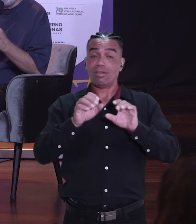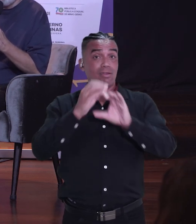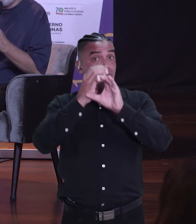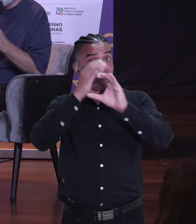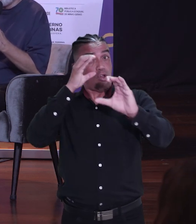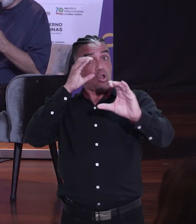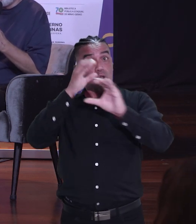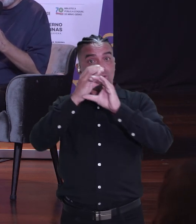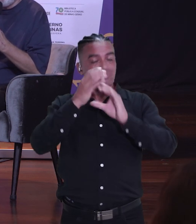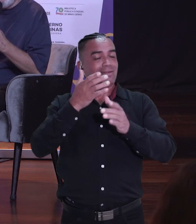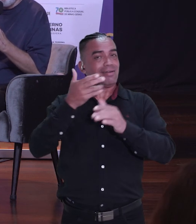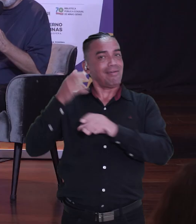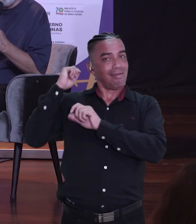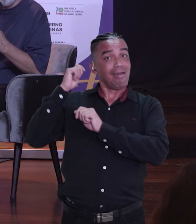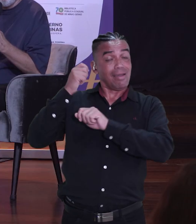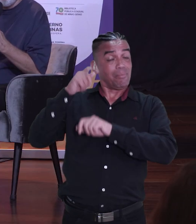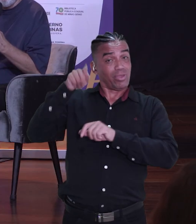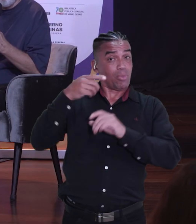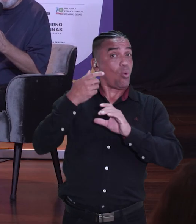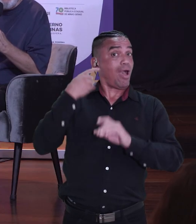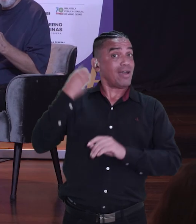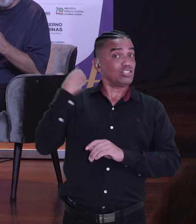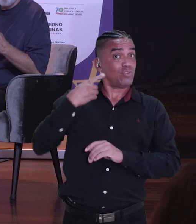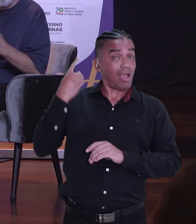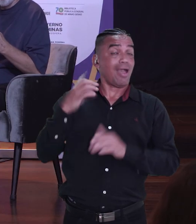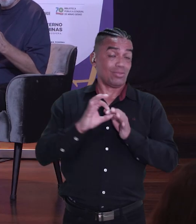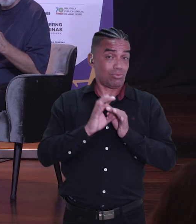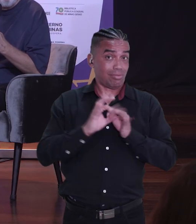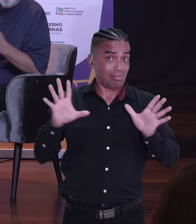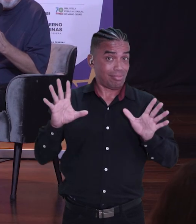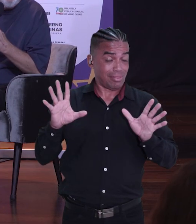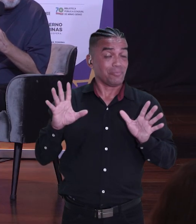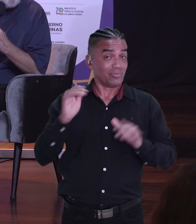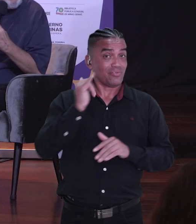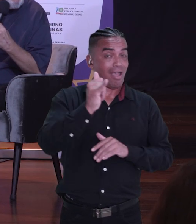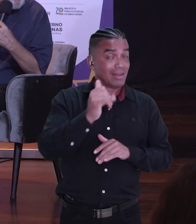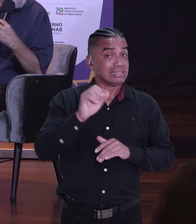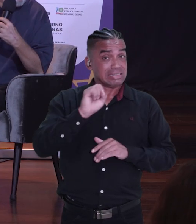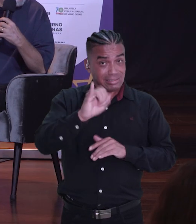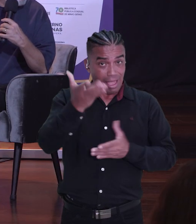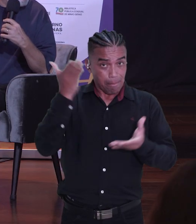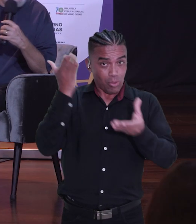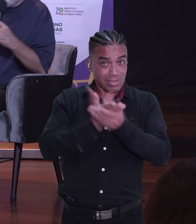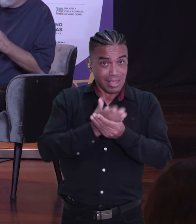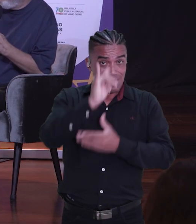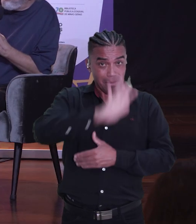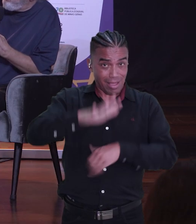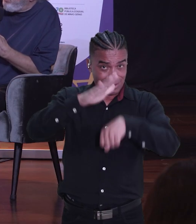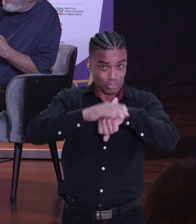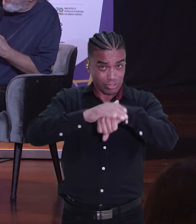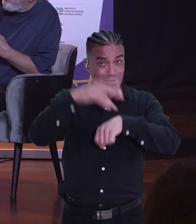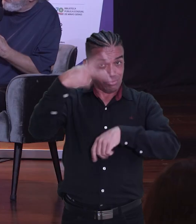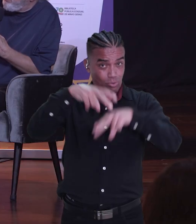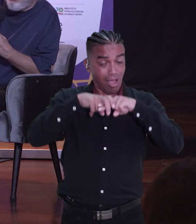focar vocês. Então, meu advogado mandou falar isso, que depois que fala isso, está autorizado. Então, e se alguém quiser processar por questão de imagem, por